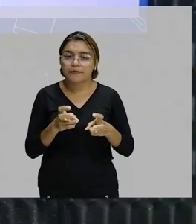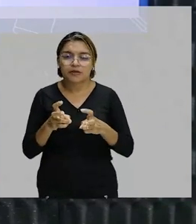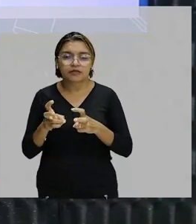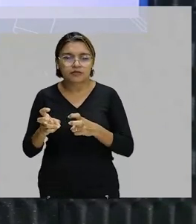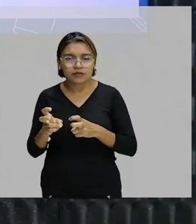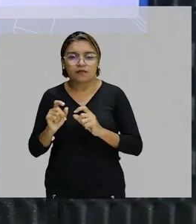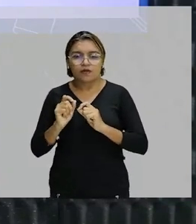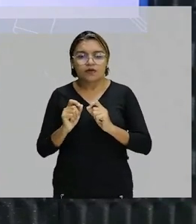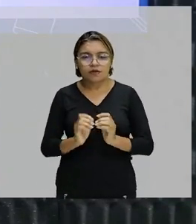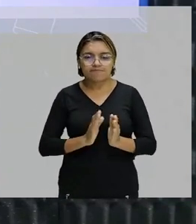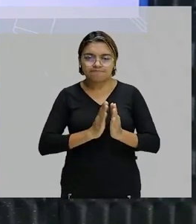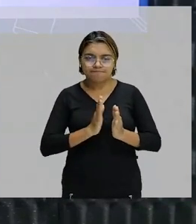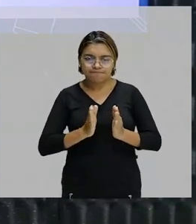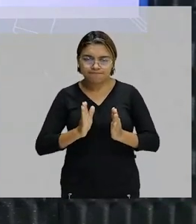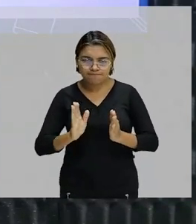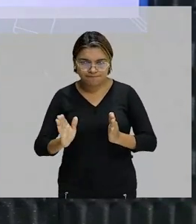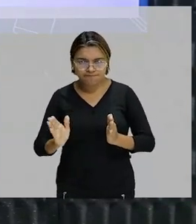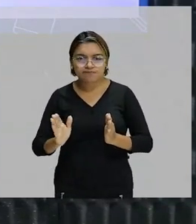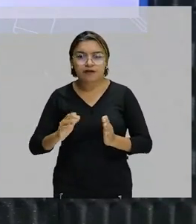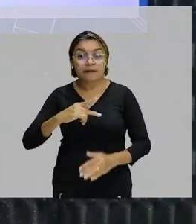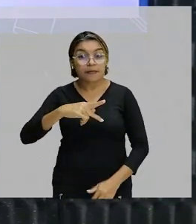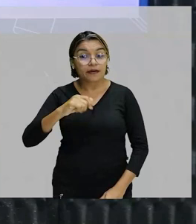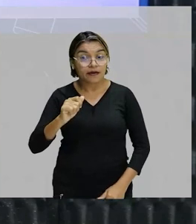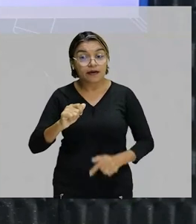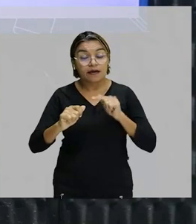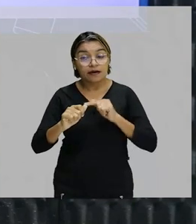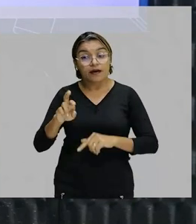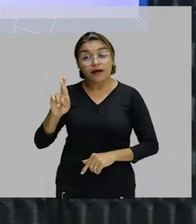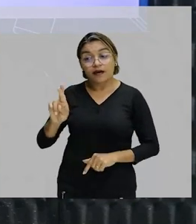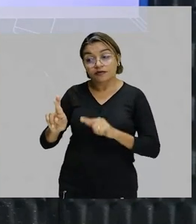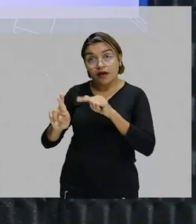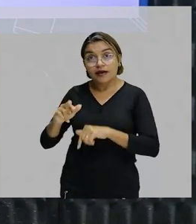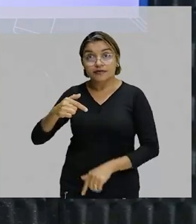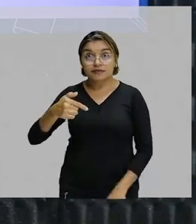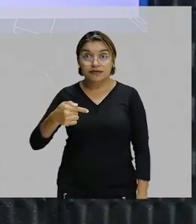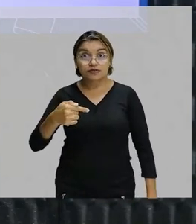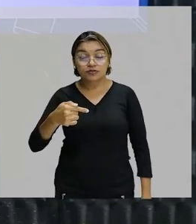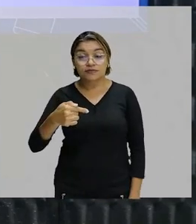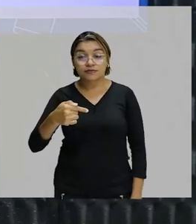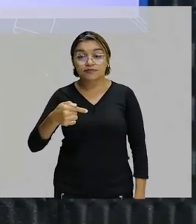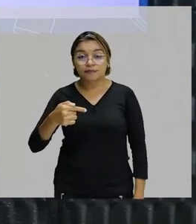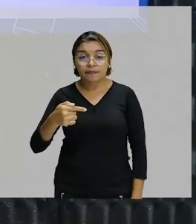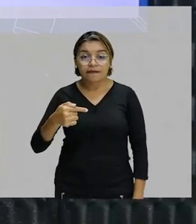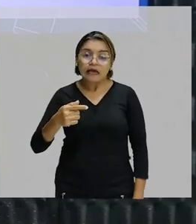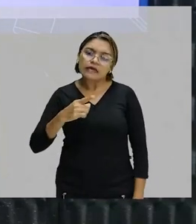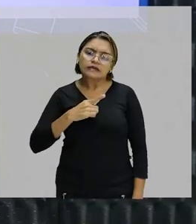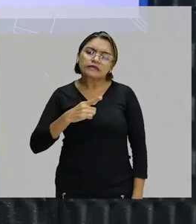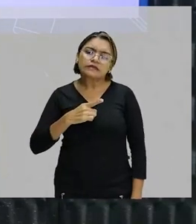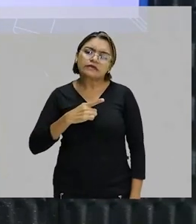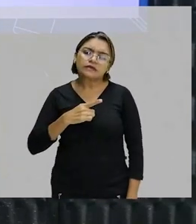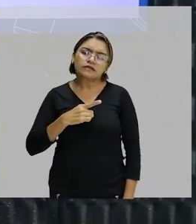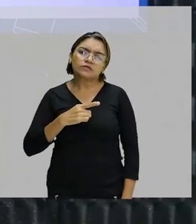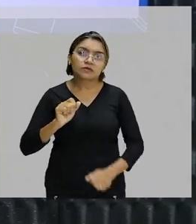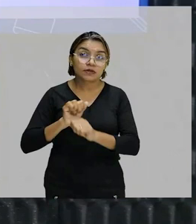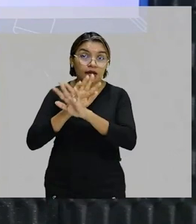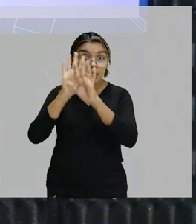né Essa sequência ela é uma pa a razão dela Vale Sete tá e nós já temos aí